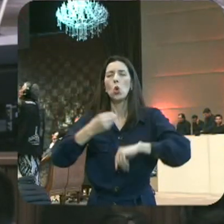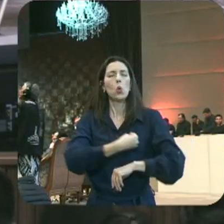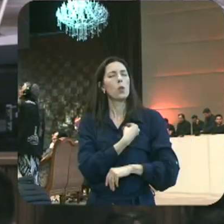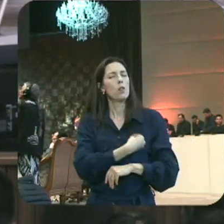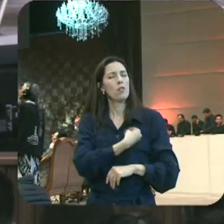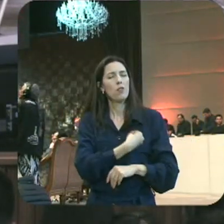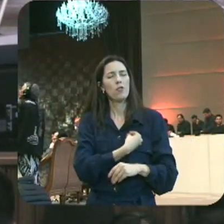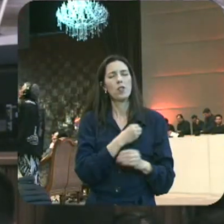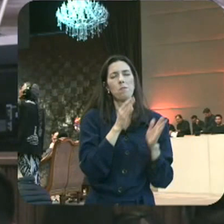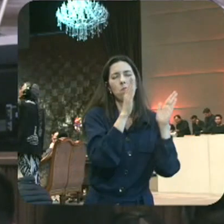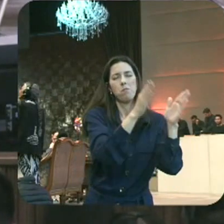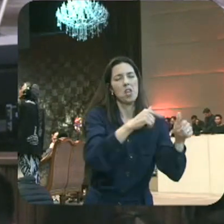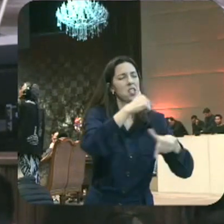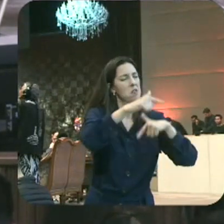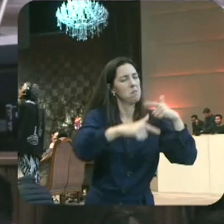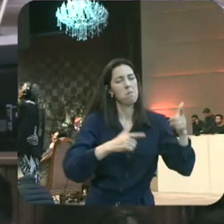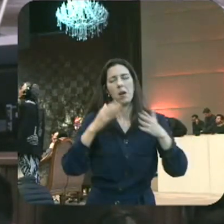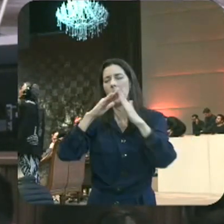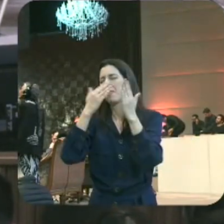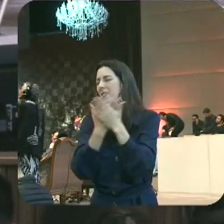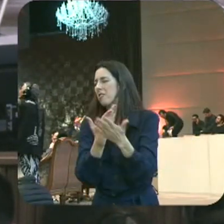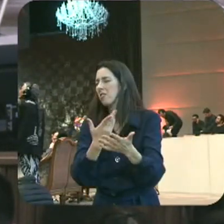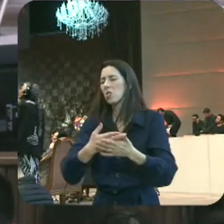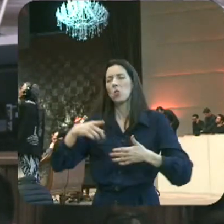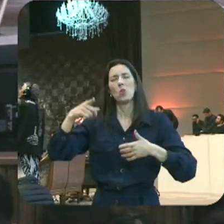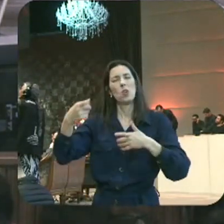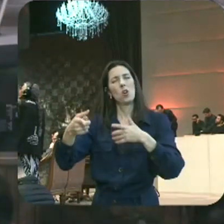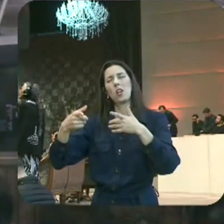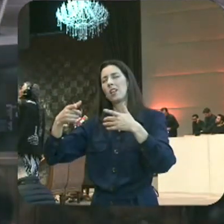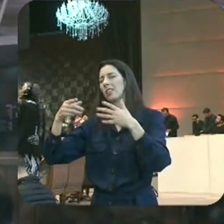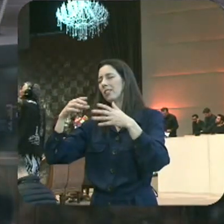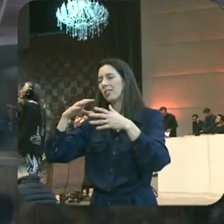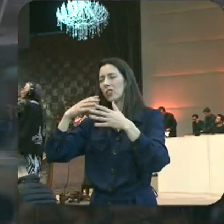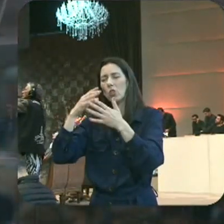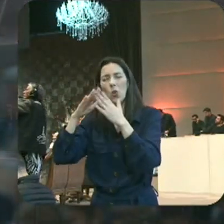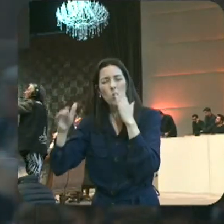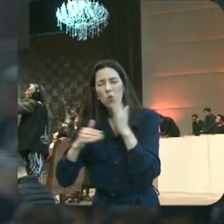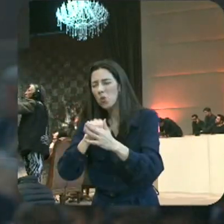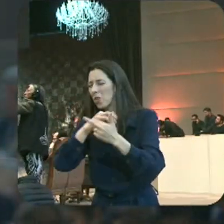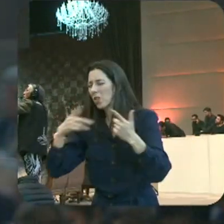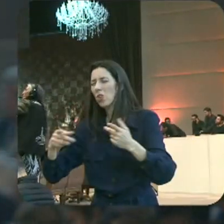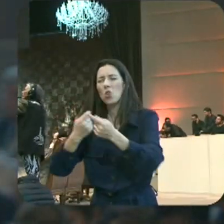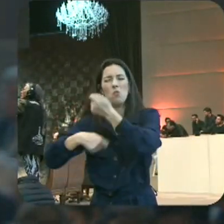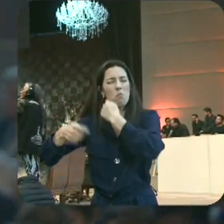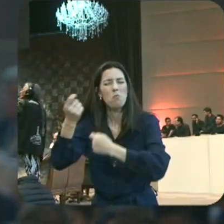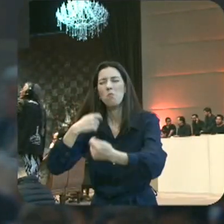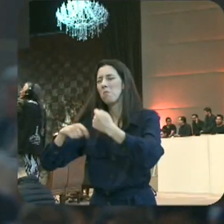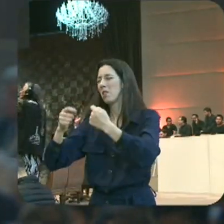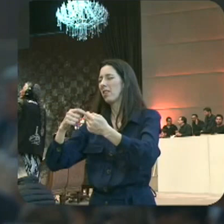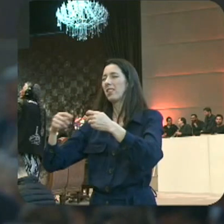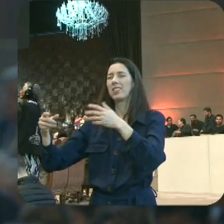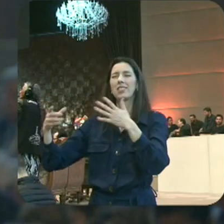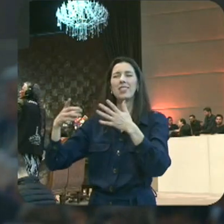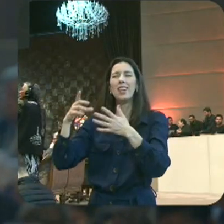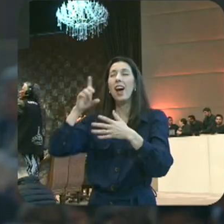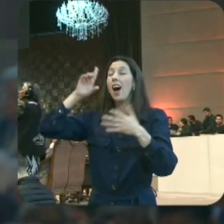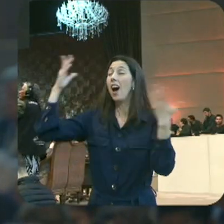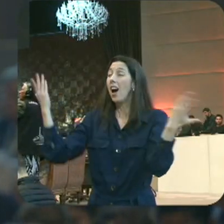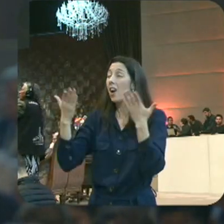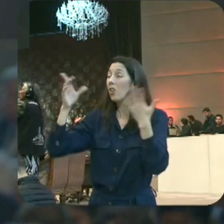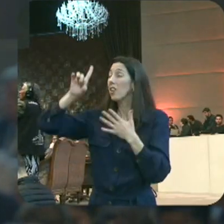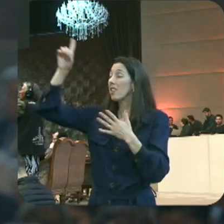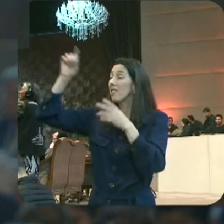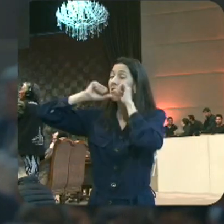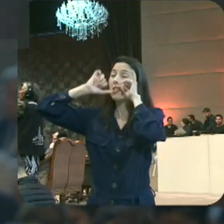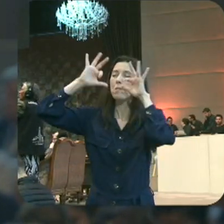teu povo, a confissão. E eu quero te pedir mais, Senhor, sela com o teu amor na